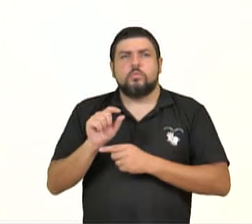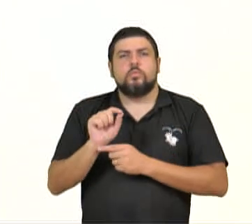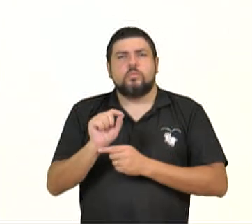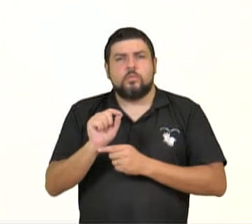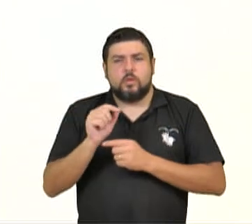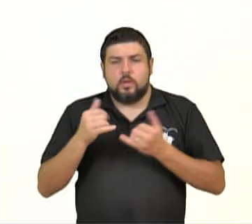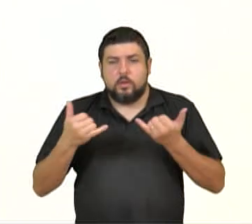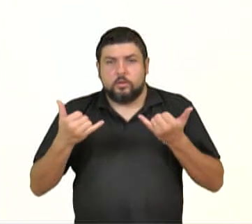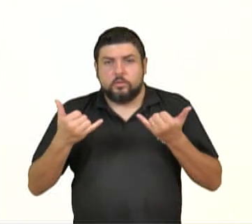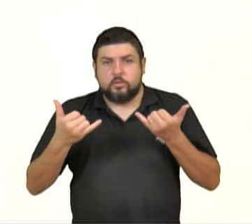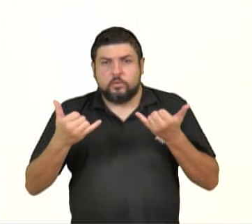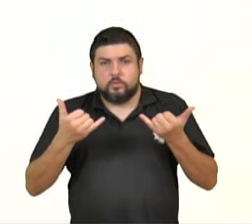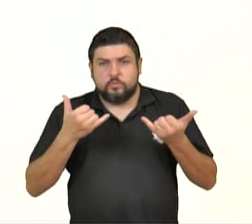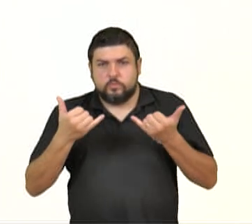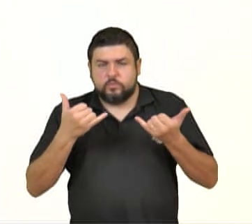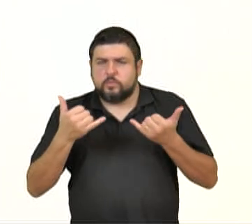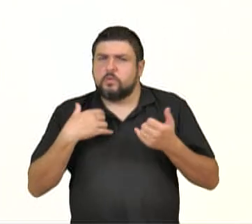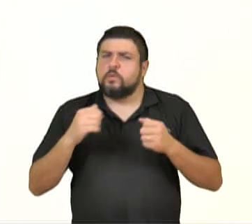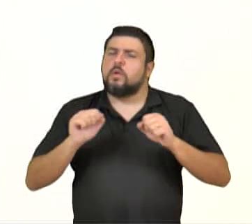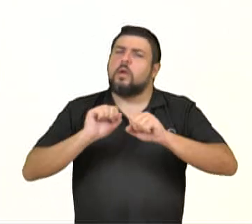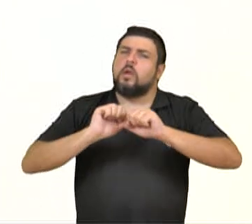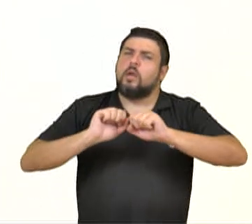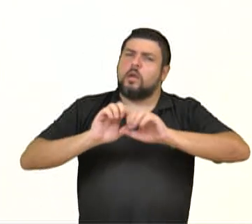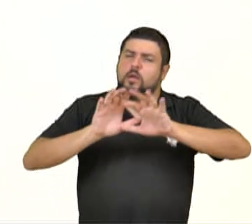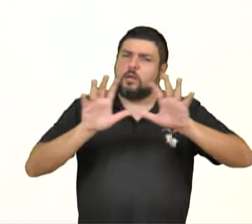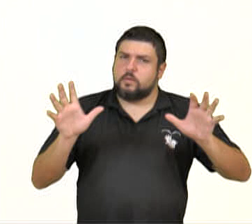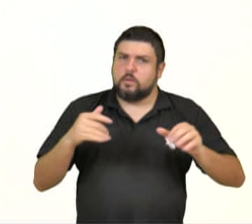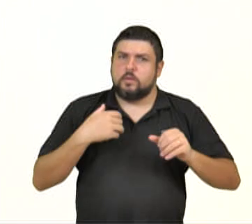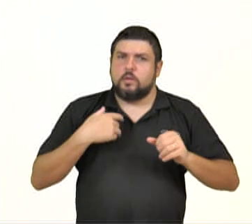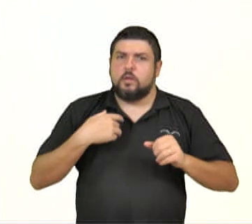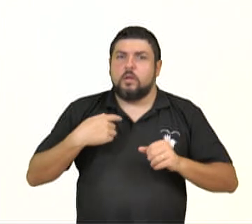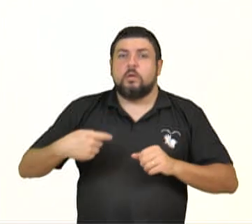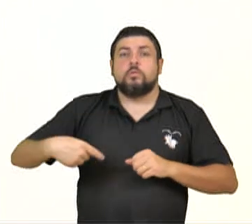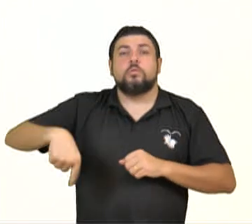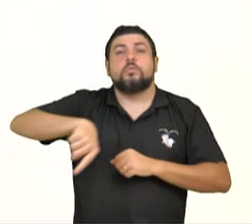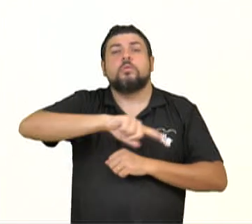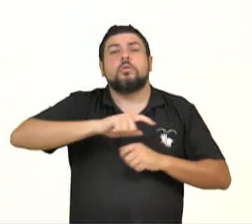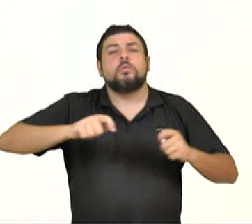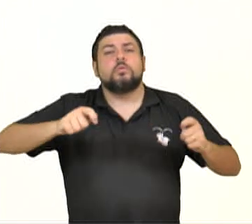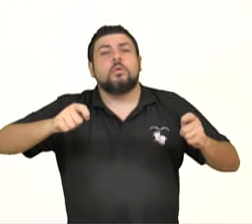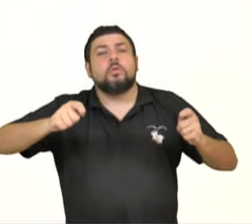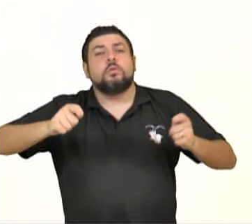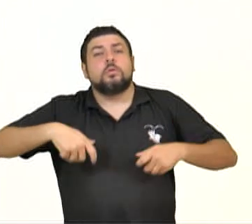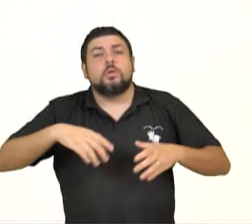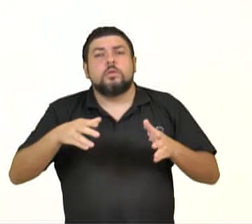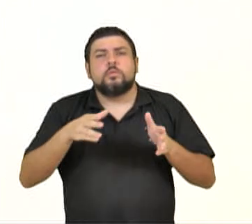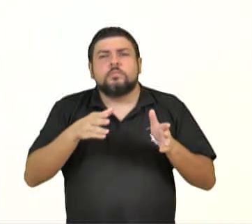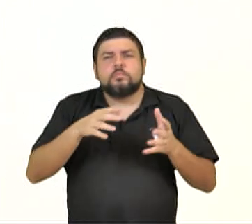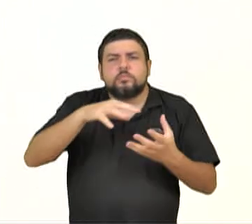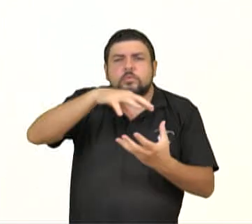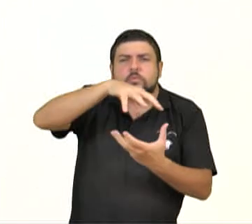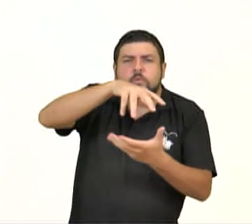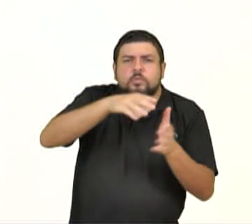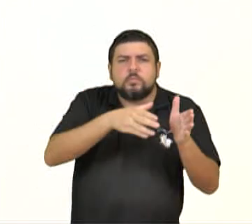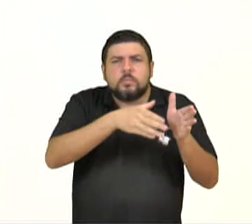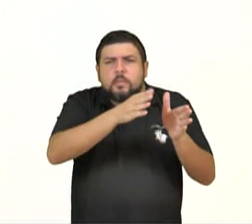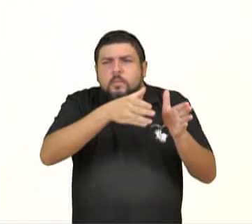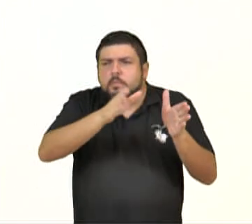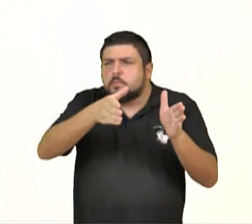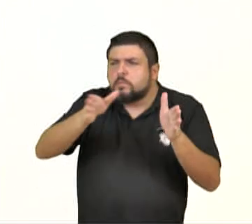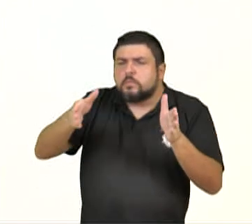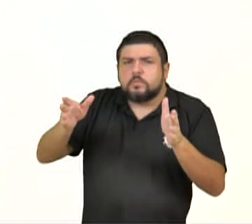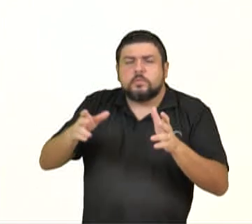de informação, ele logicamente faz com que a gente tenha um acesso diferenciado ao planeta. Por isso que